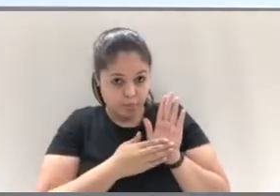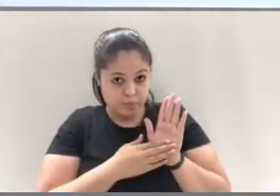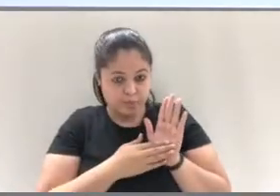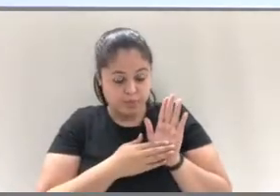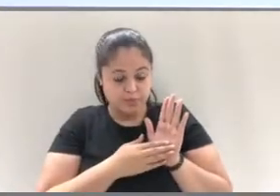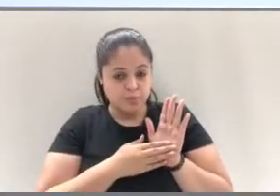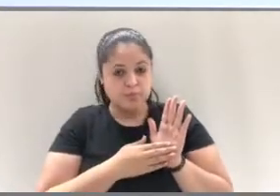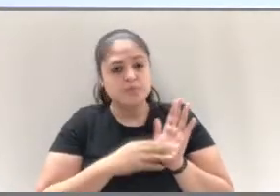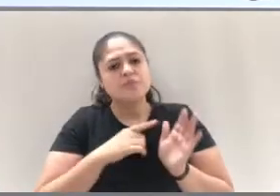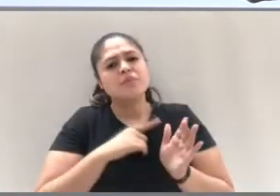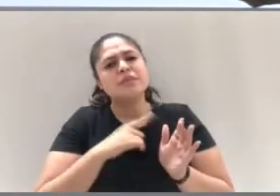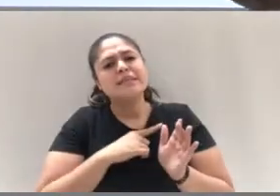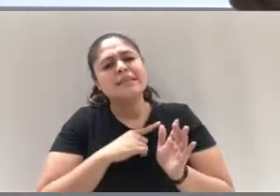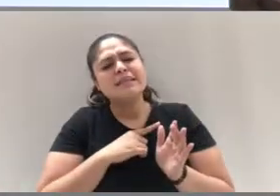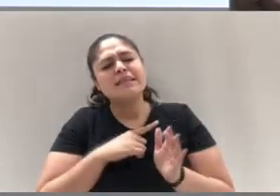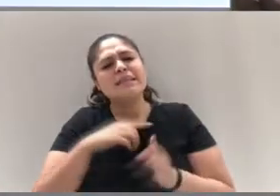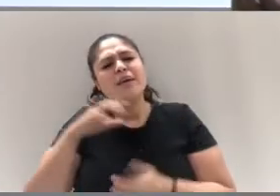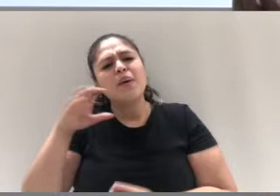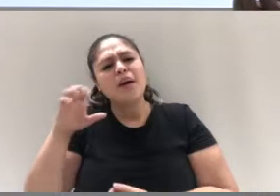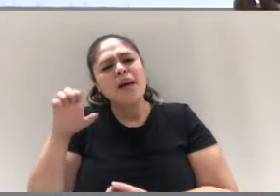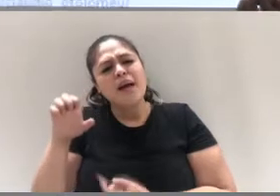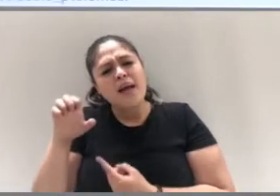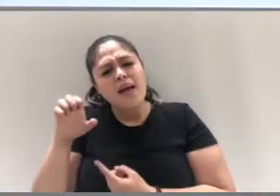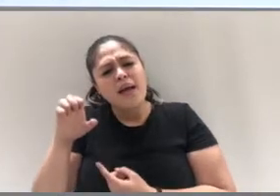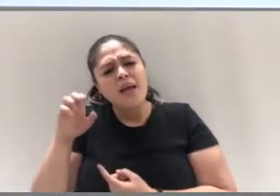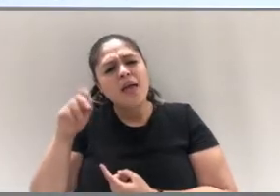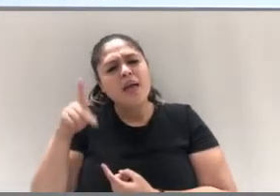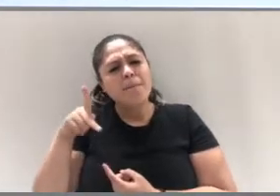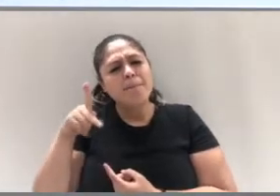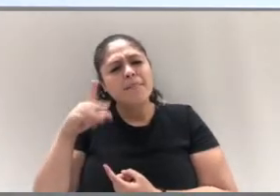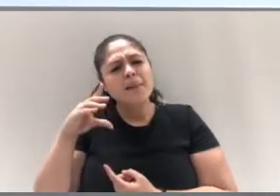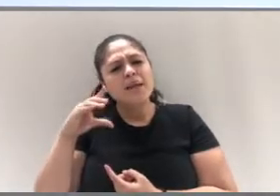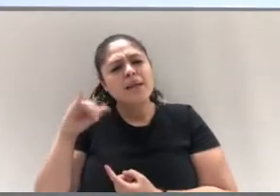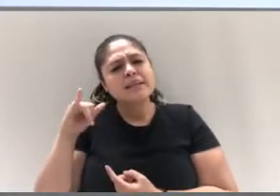que haviam epiciclos, ou seja,